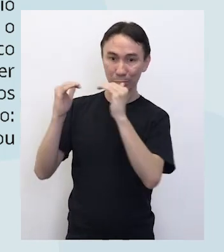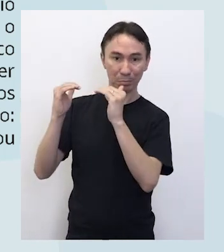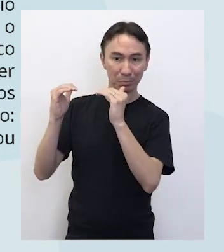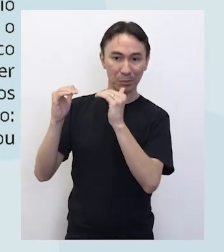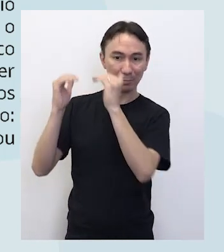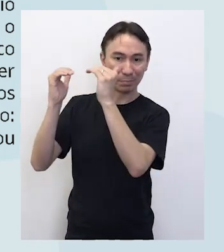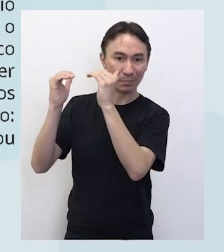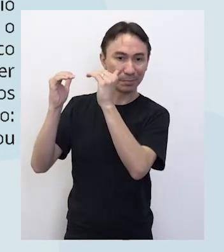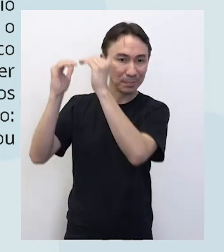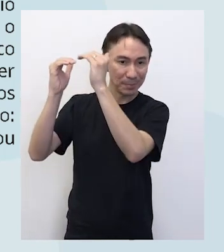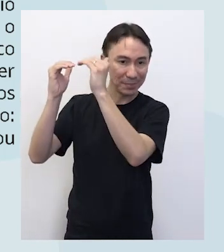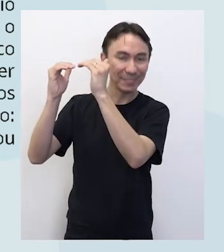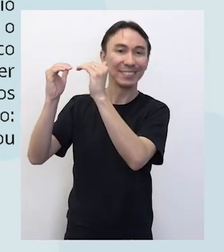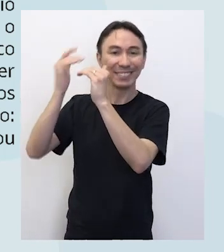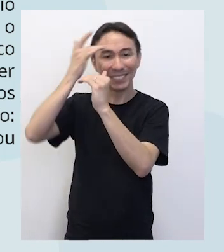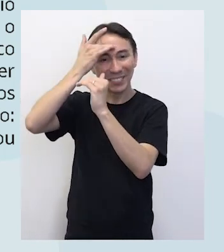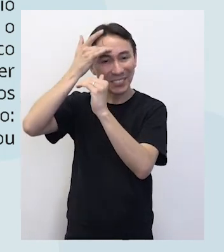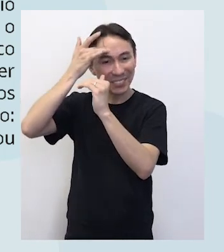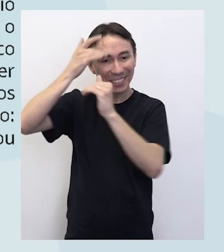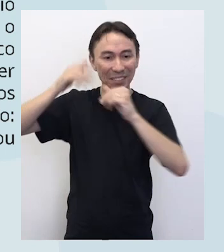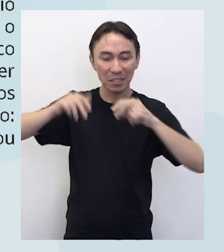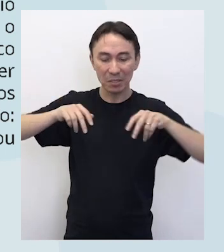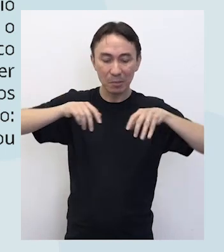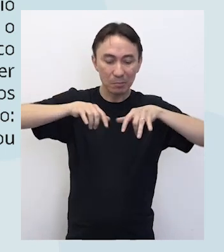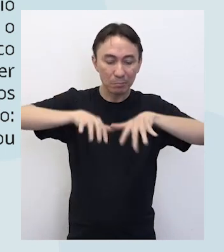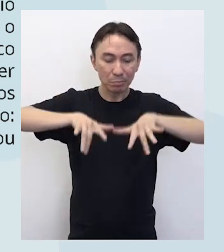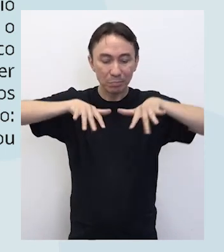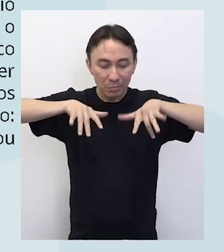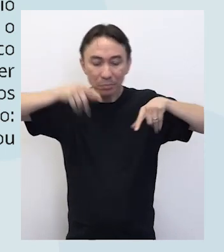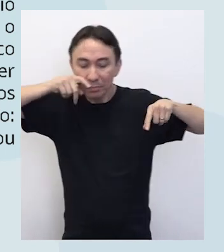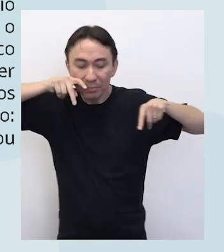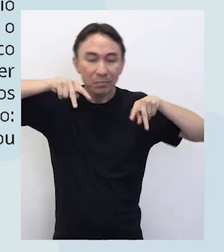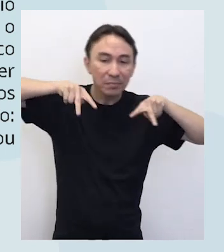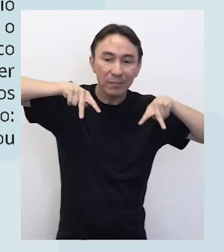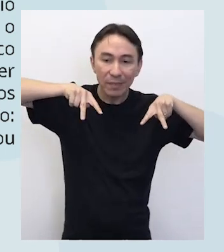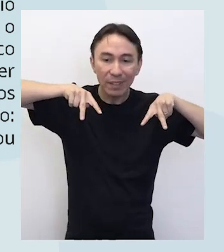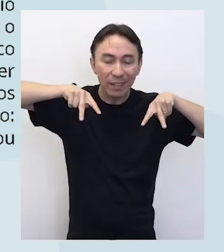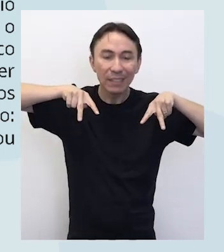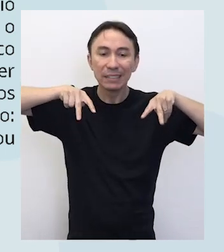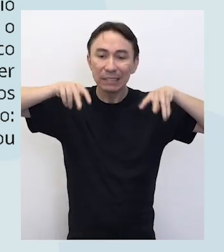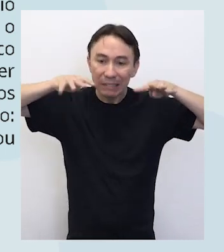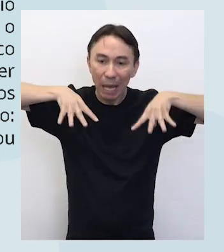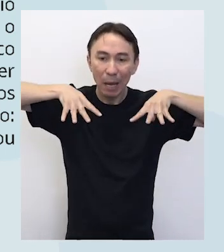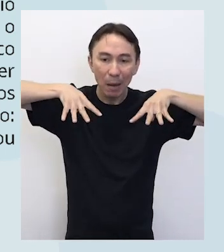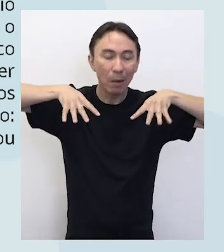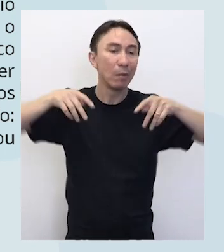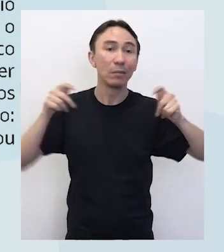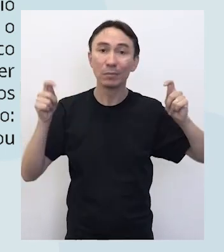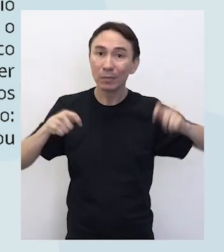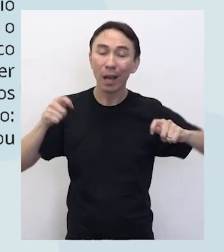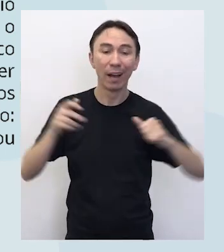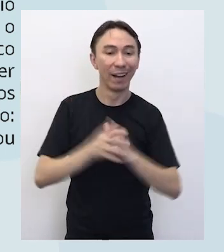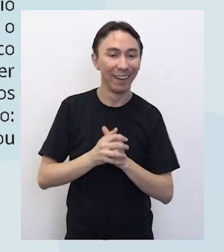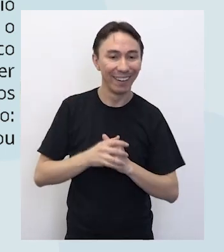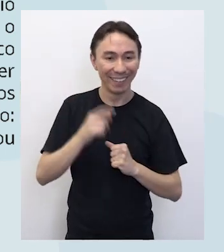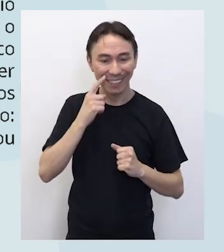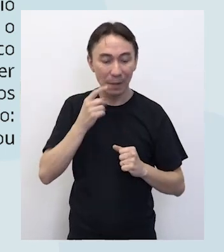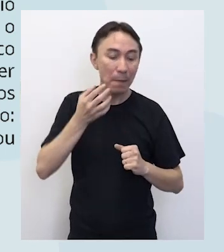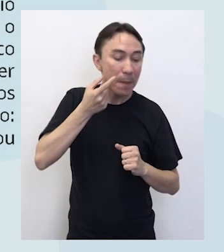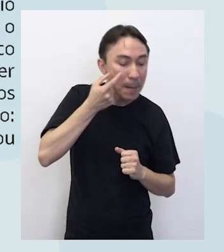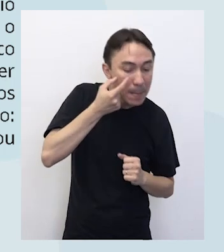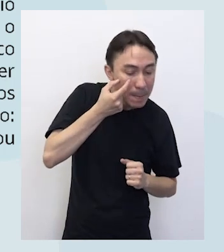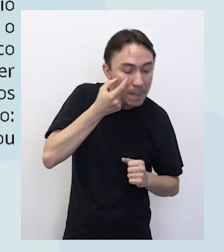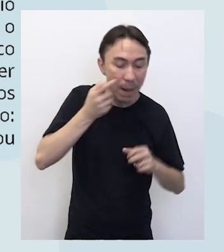ver ali que existem galerias suspensas, né, ou frisas lá na parte de cima, onde as pessoas estão assistindo aí, né, tendo